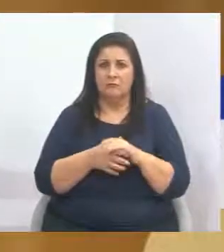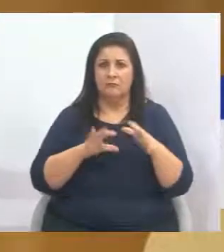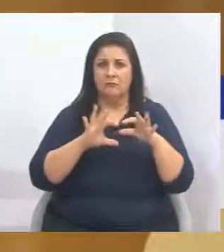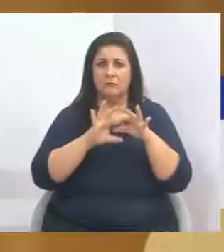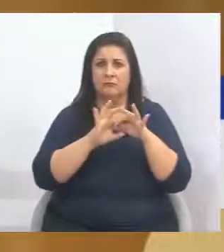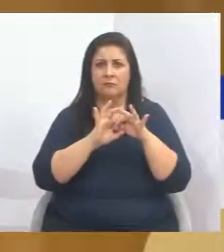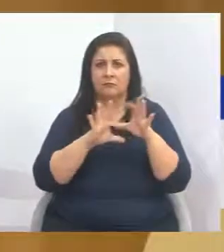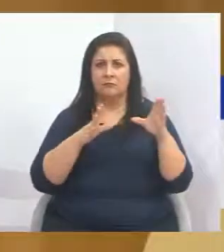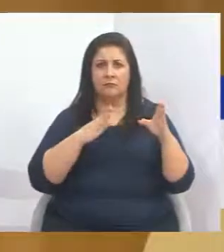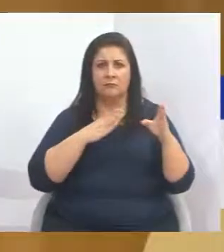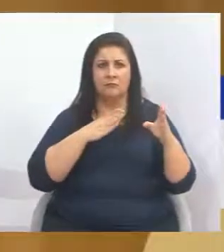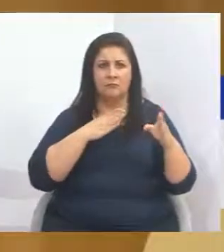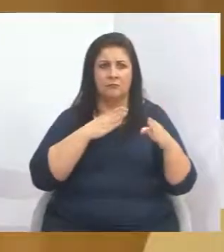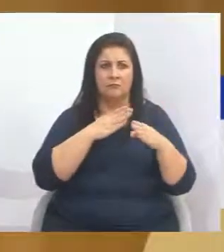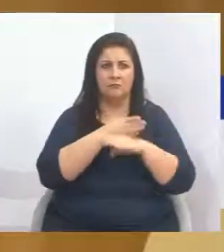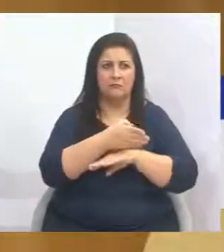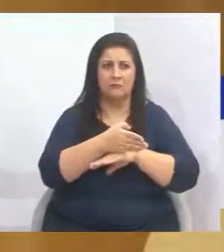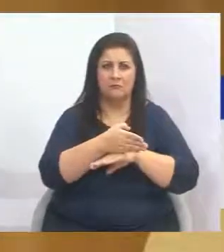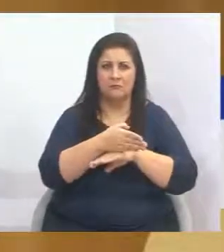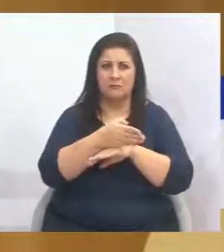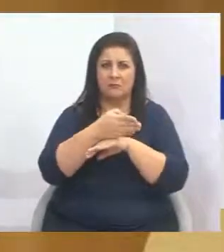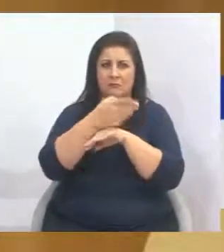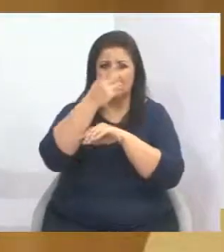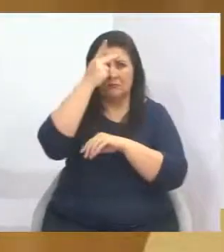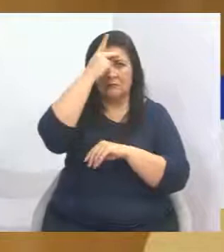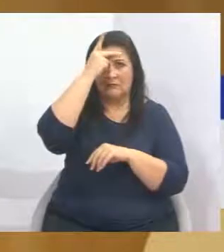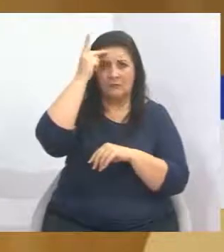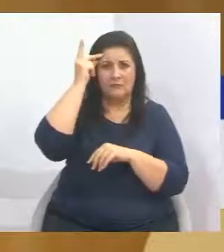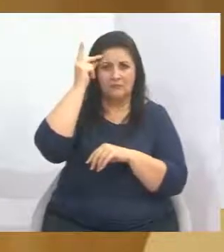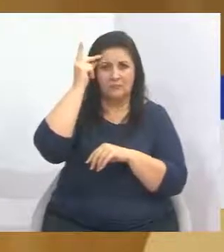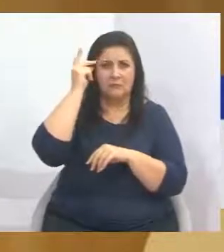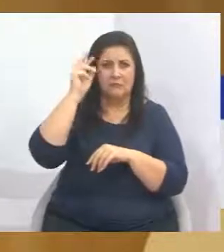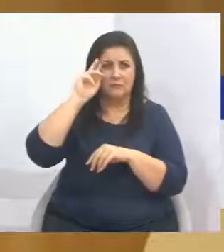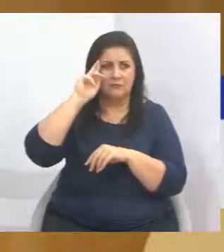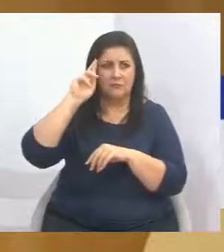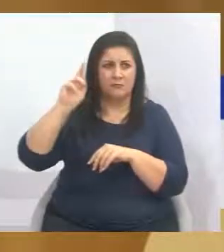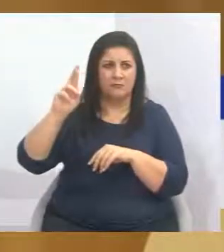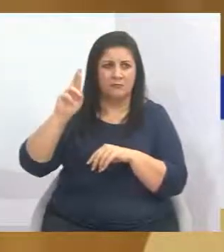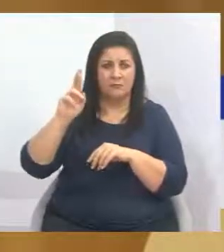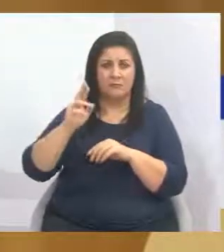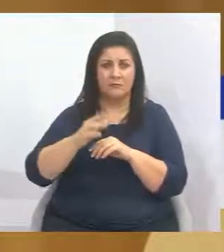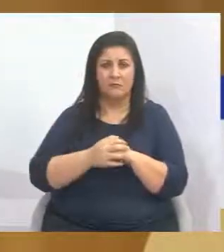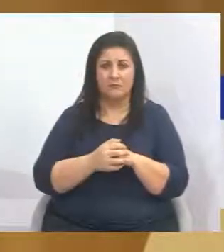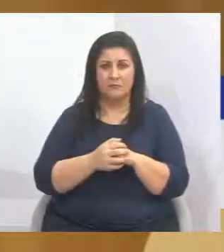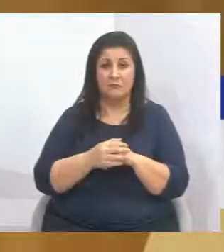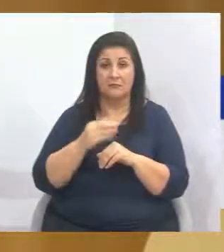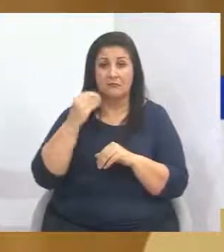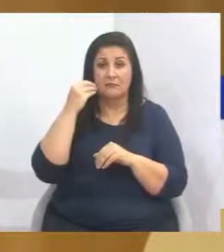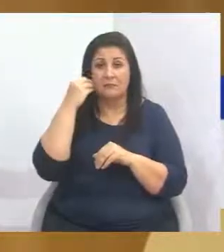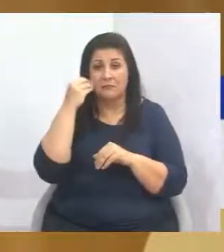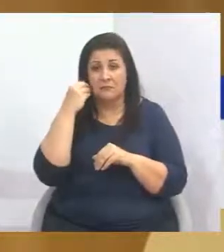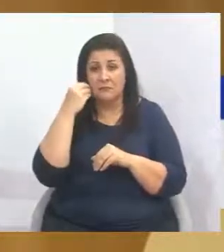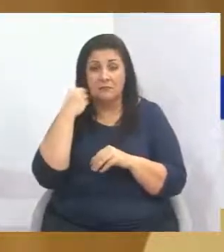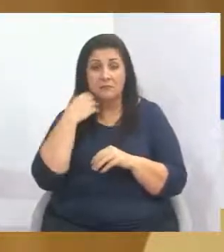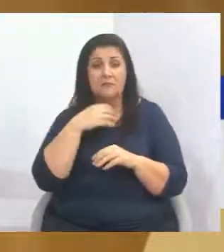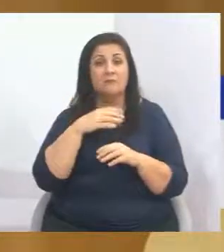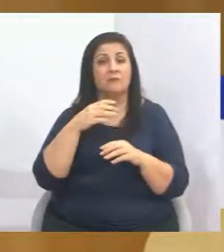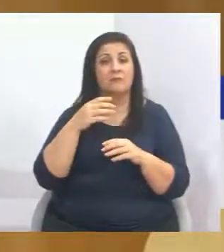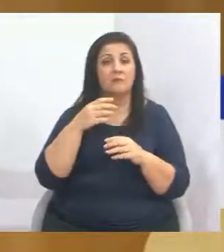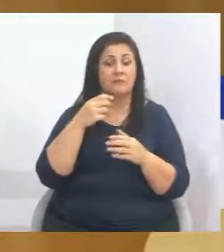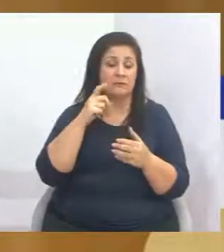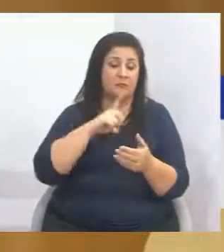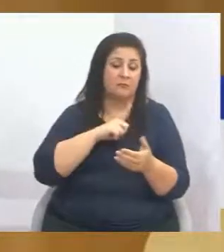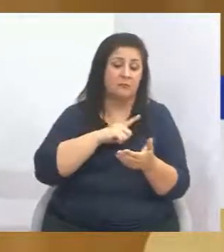sujeito econômico e empreendedor, o que almejar sem interferência do Estado,